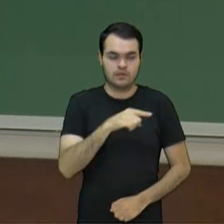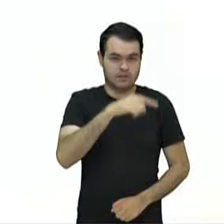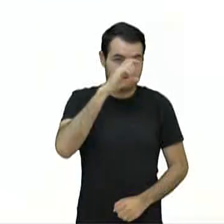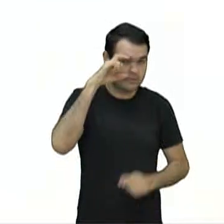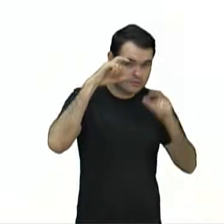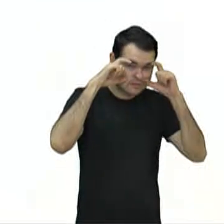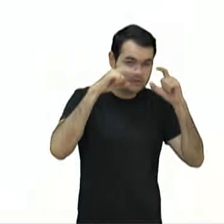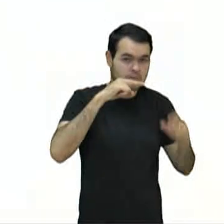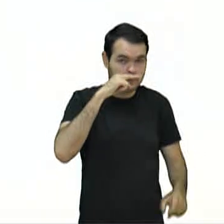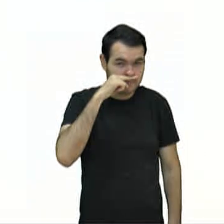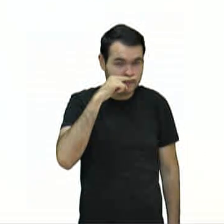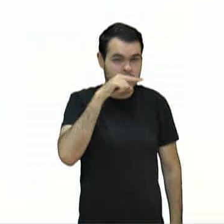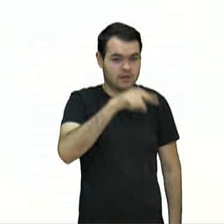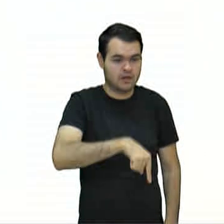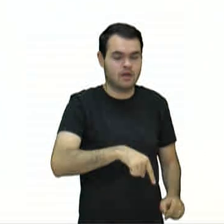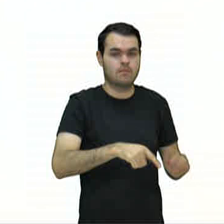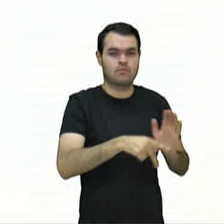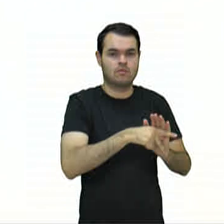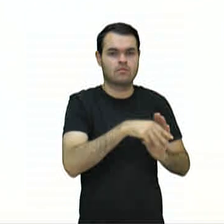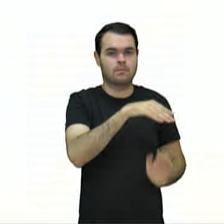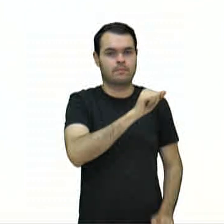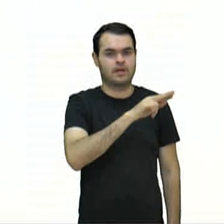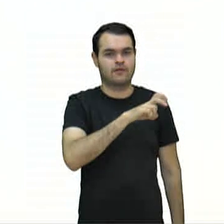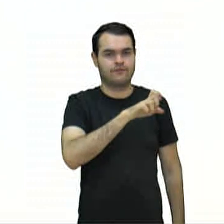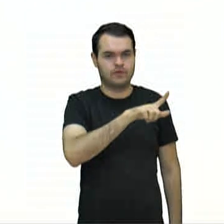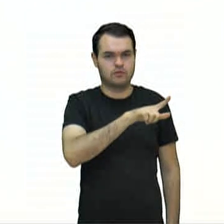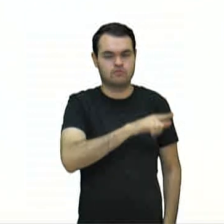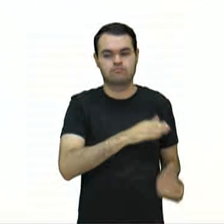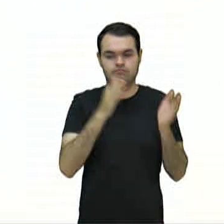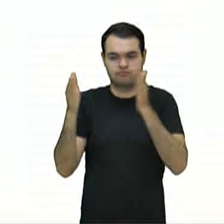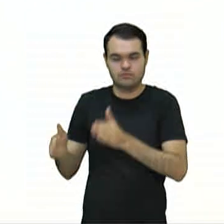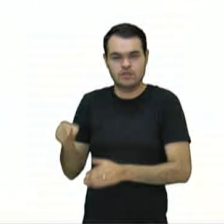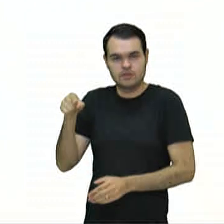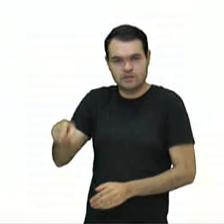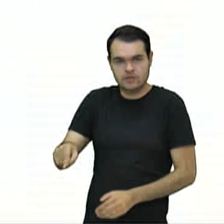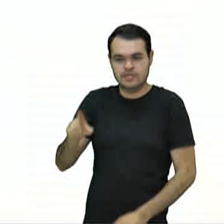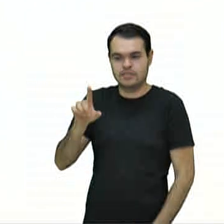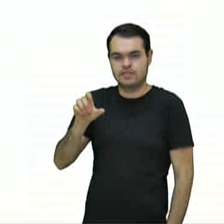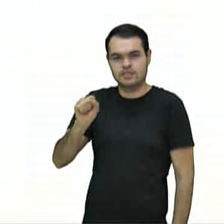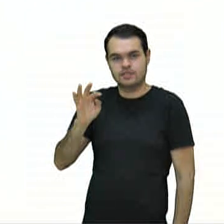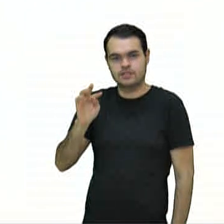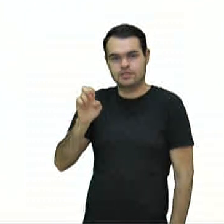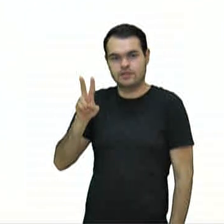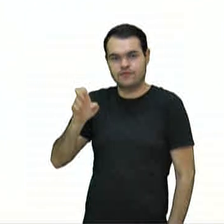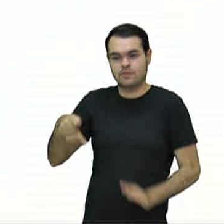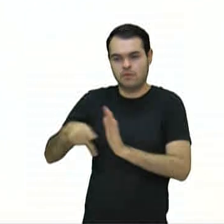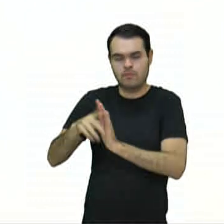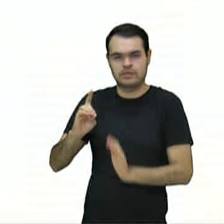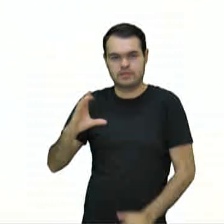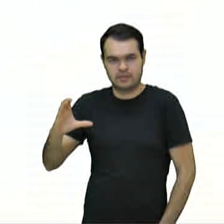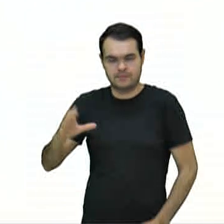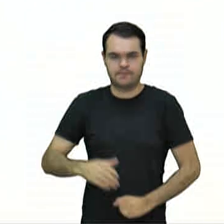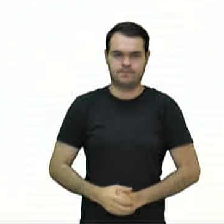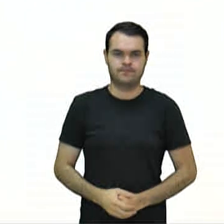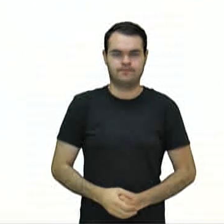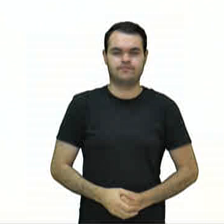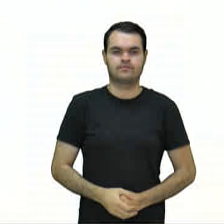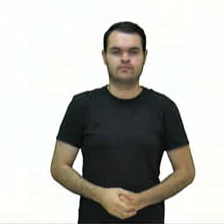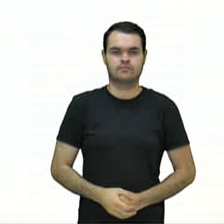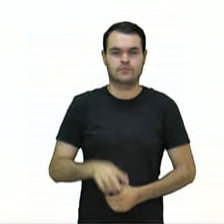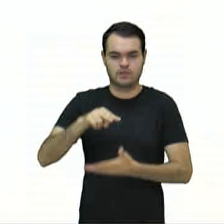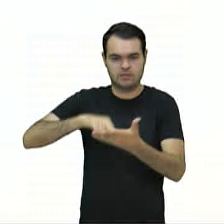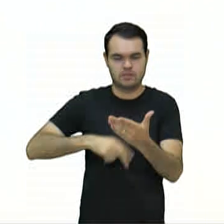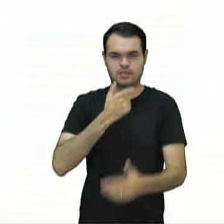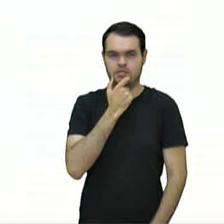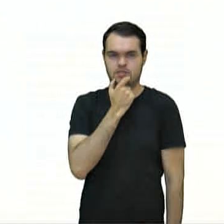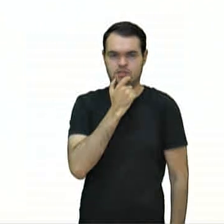first appearance in the anthology comic book Amazing Fantasy No. 14, August 1962,